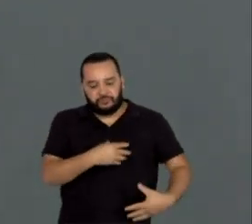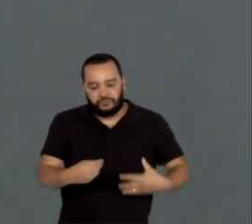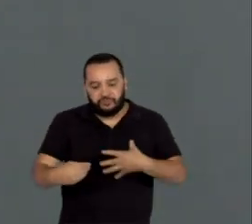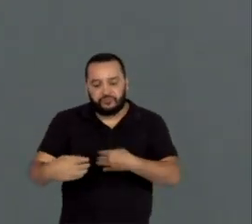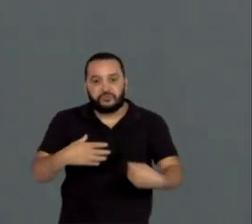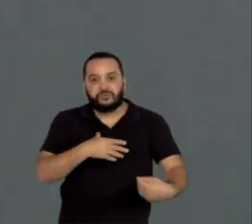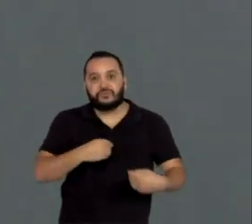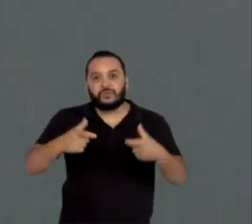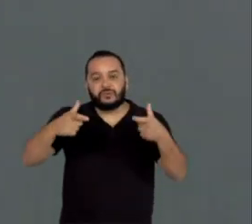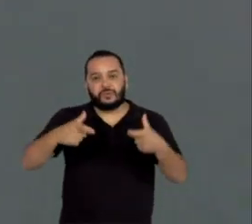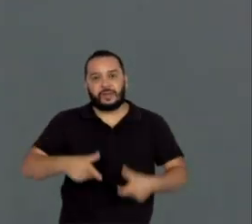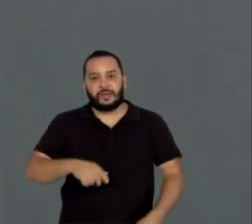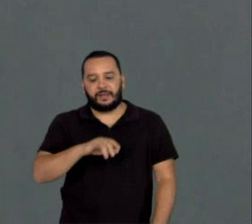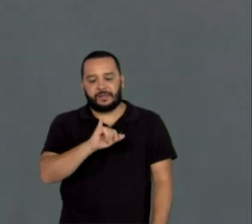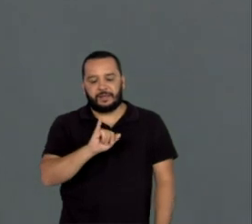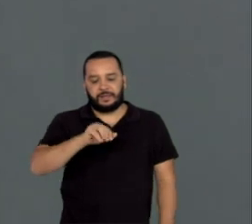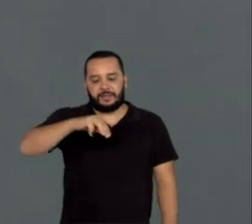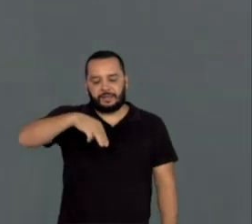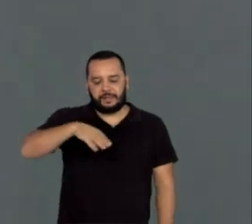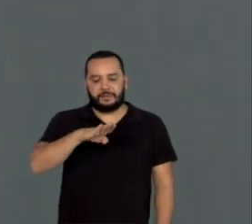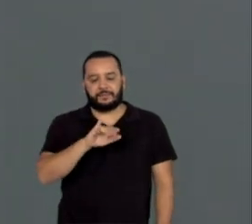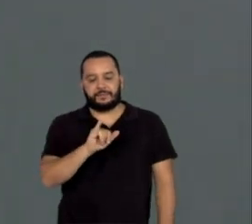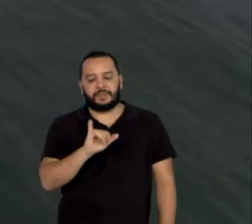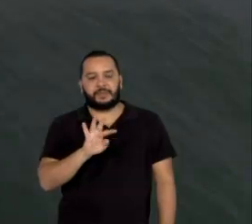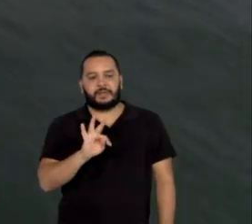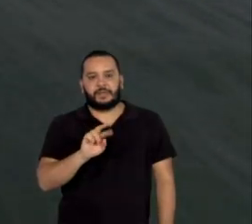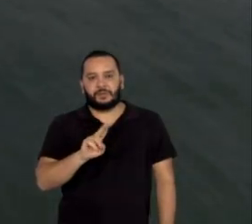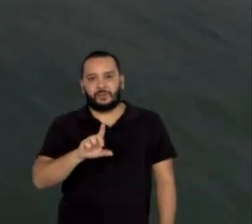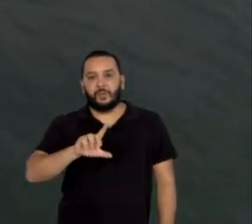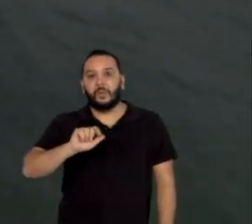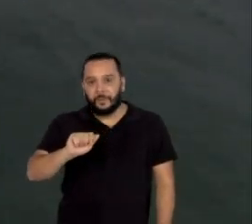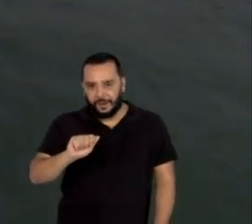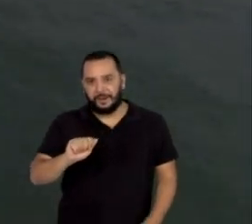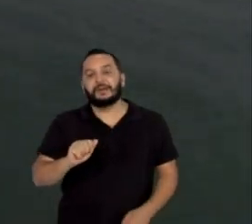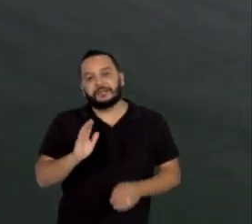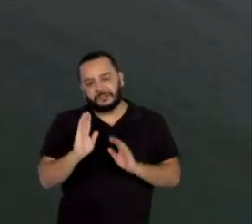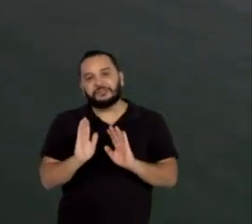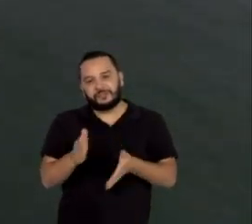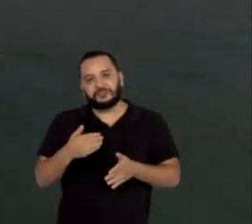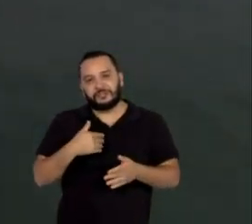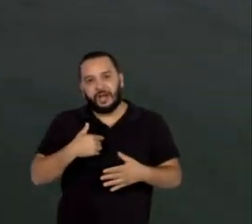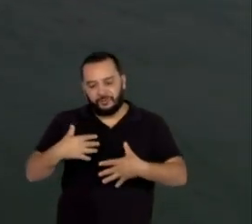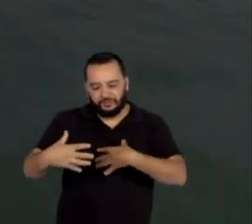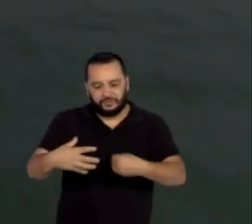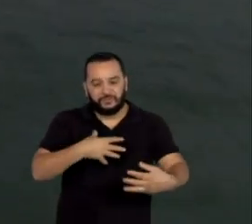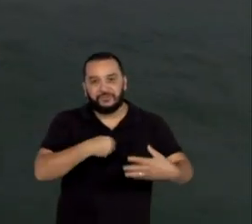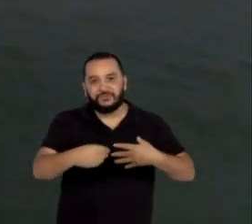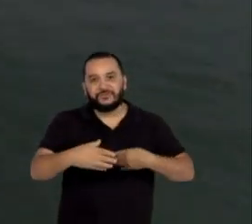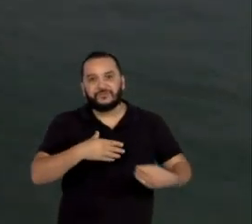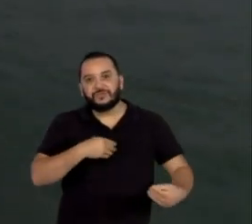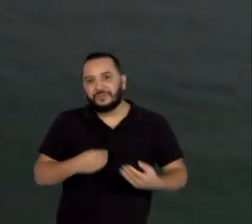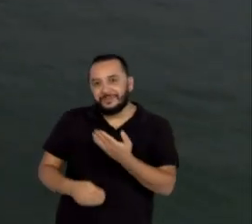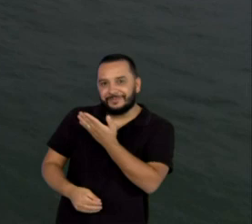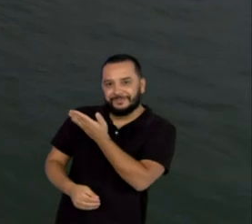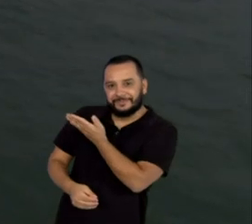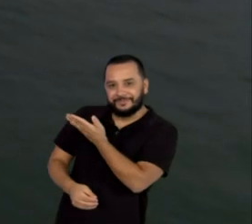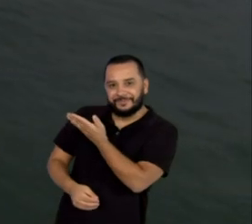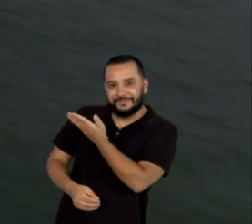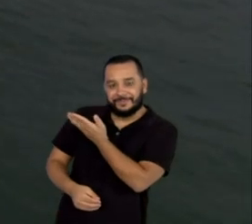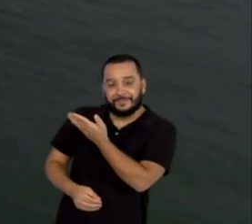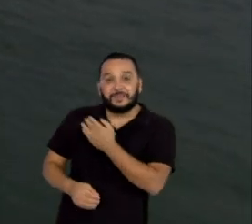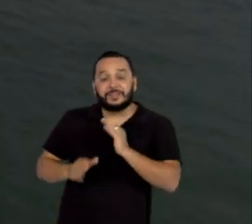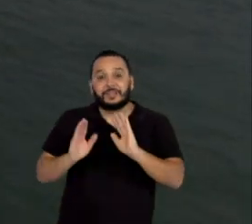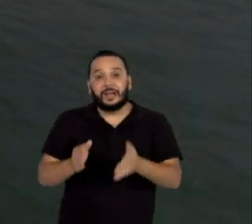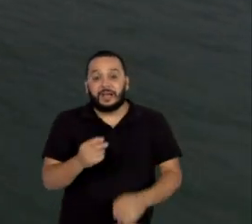catarinense de Imbituba que há os maiores registros do aparecimento das francas, na enseada da Ribanceira. Só